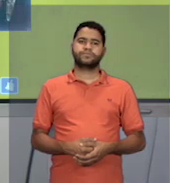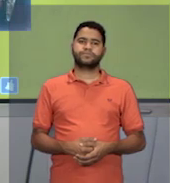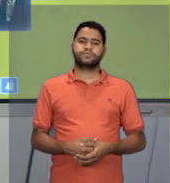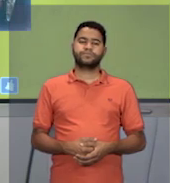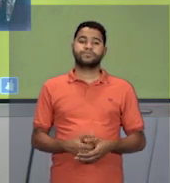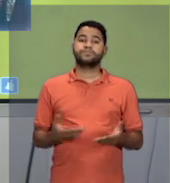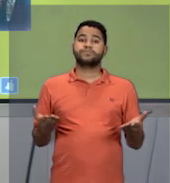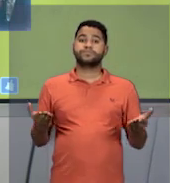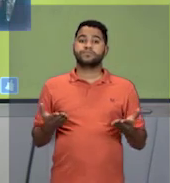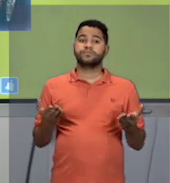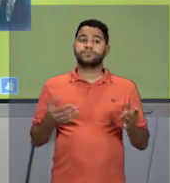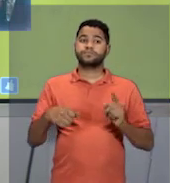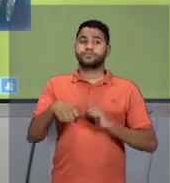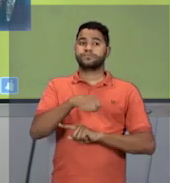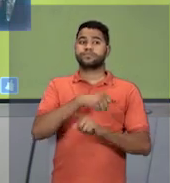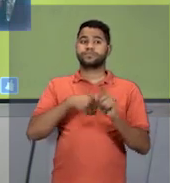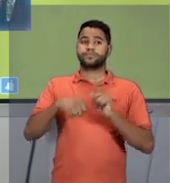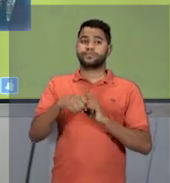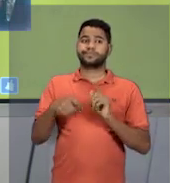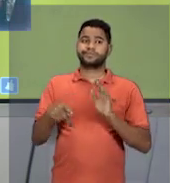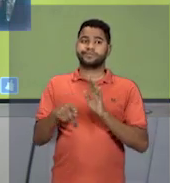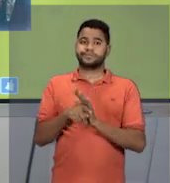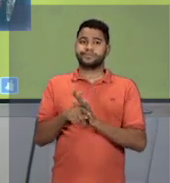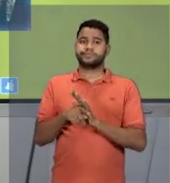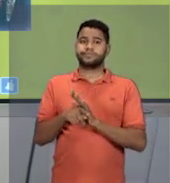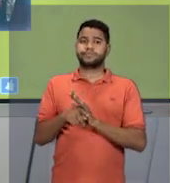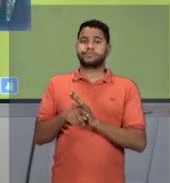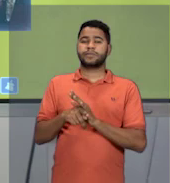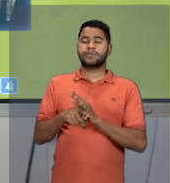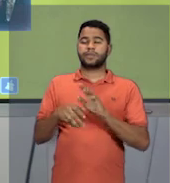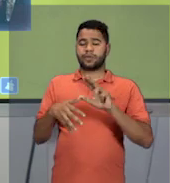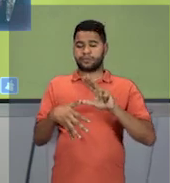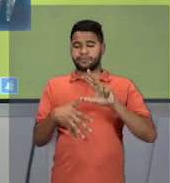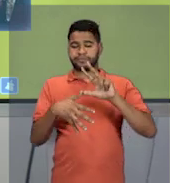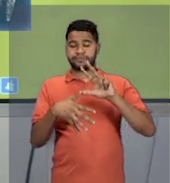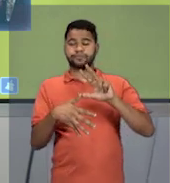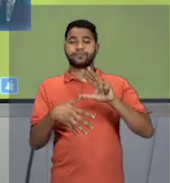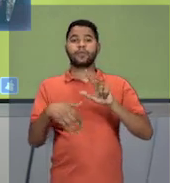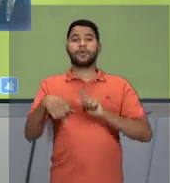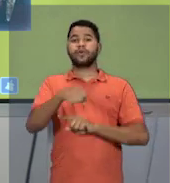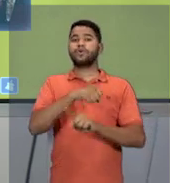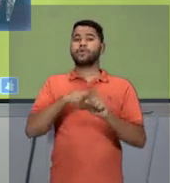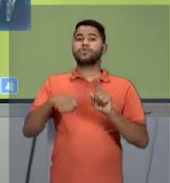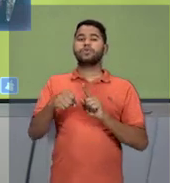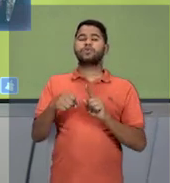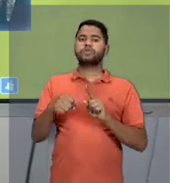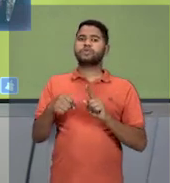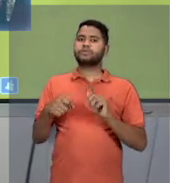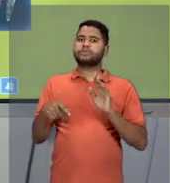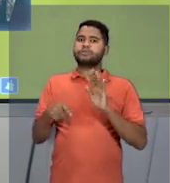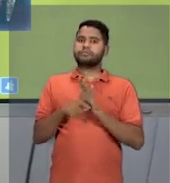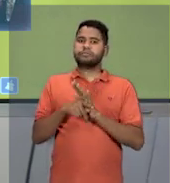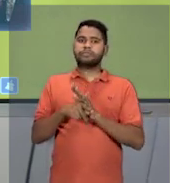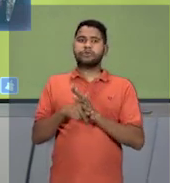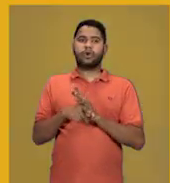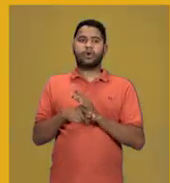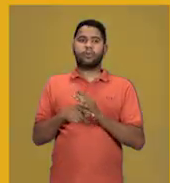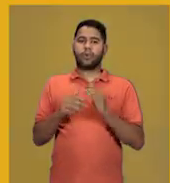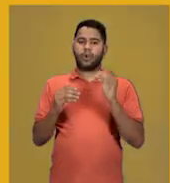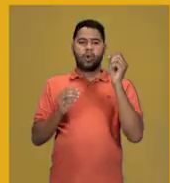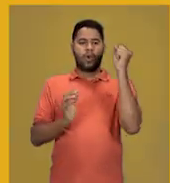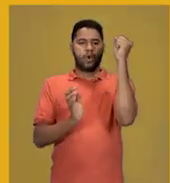Sobre agora a sociedade da América Espanhola. Essa sociedade era bastante hierarquizada, não tinha